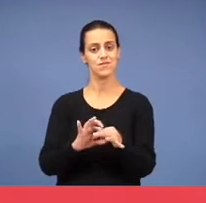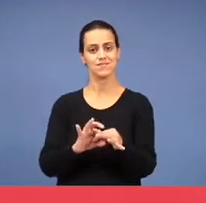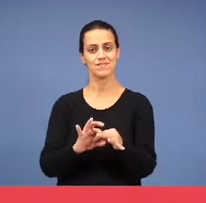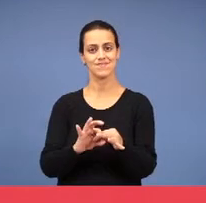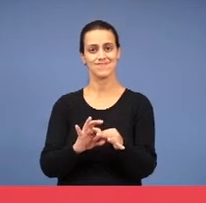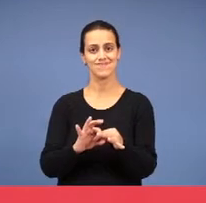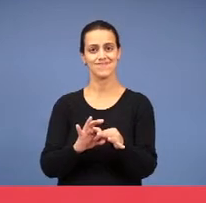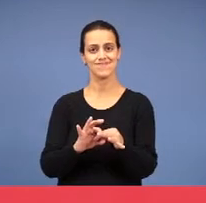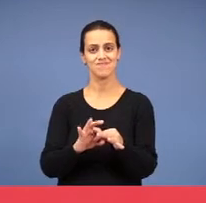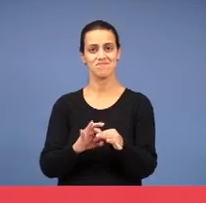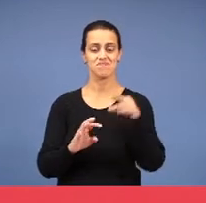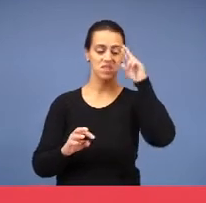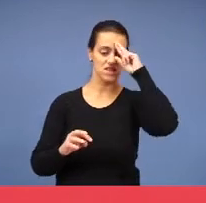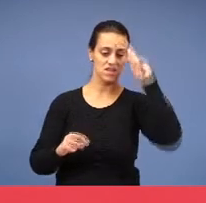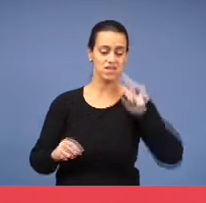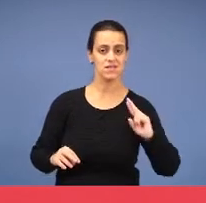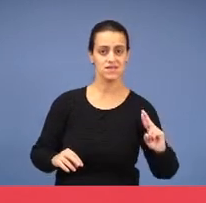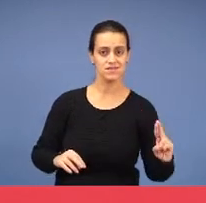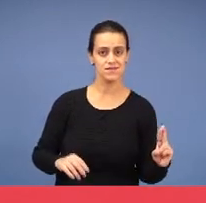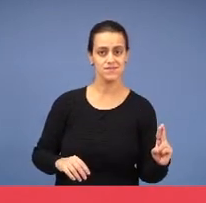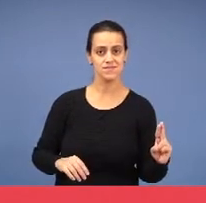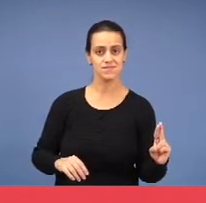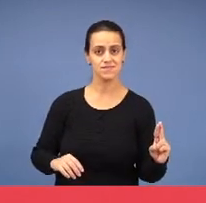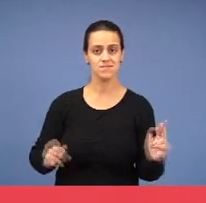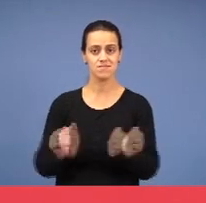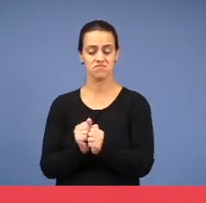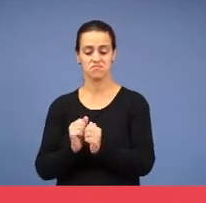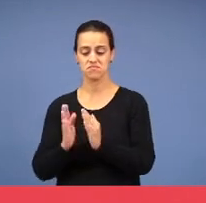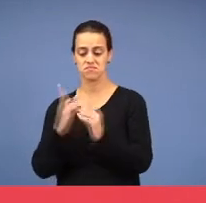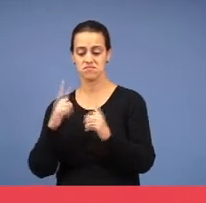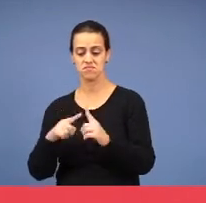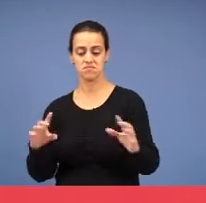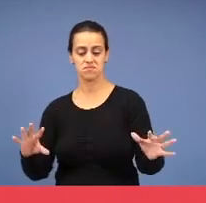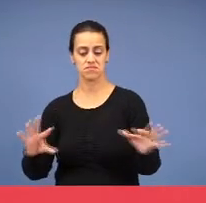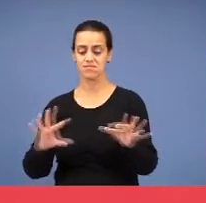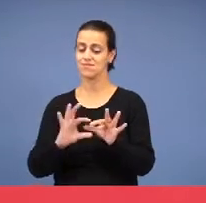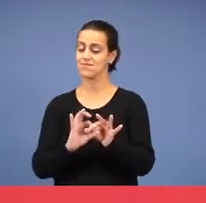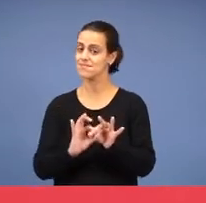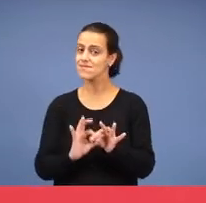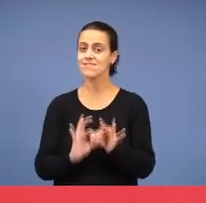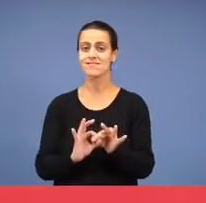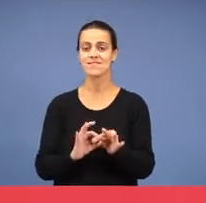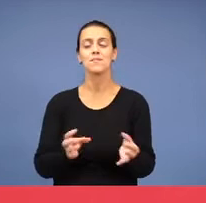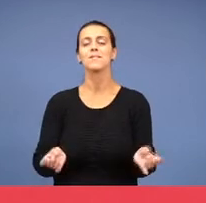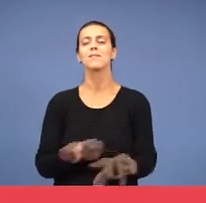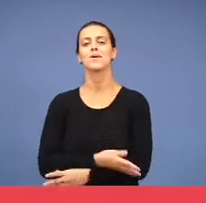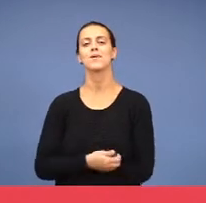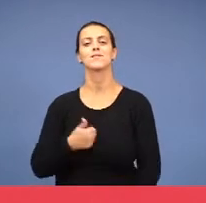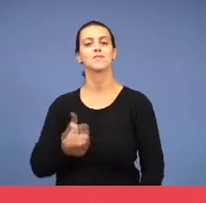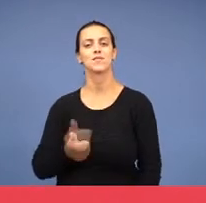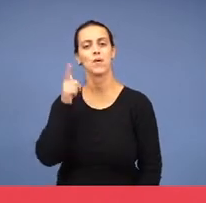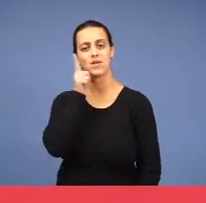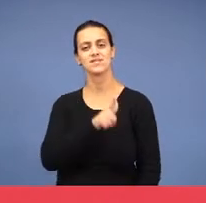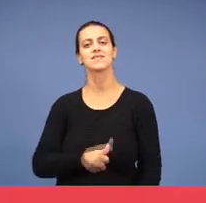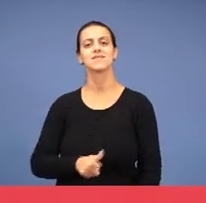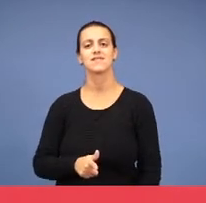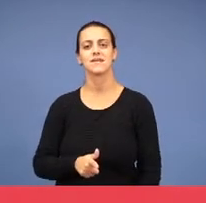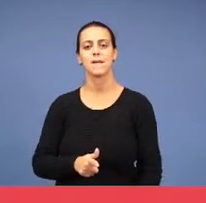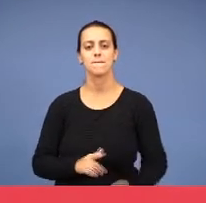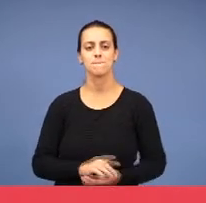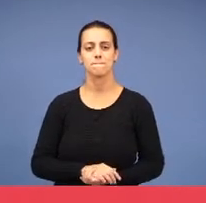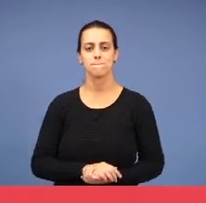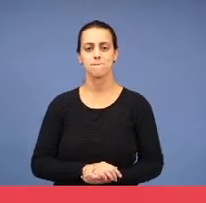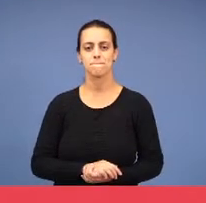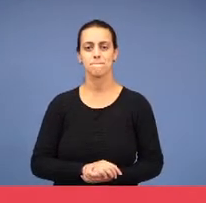A carne com a igreja. Era tudo que queria. Eram os interesses da carne que estavam aqui. Não